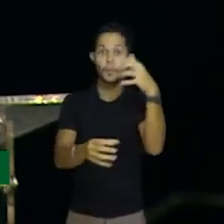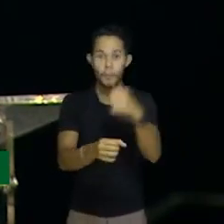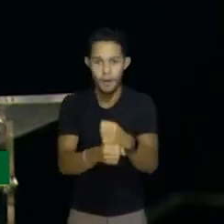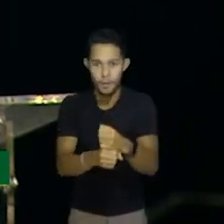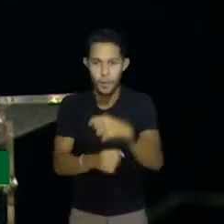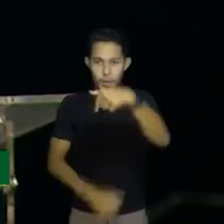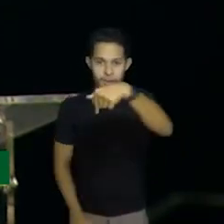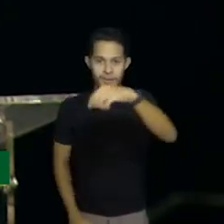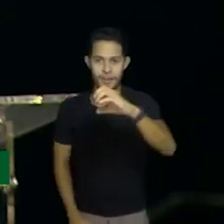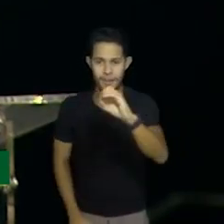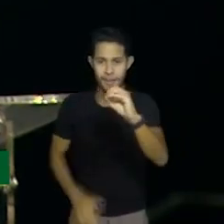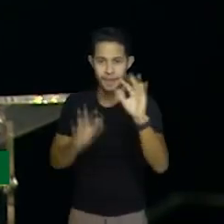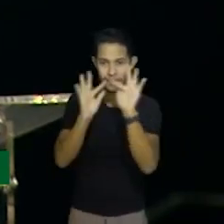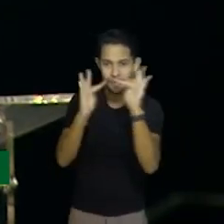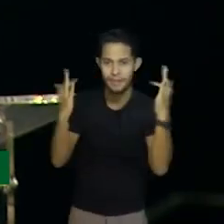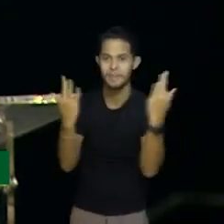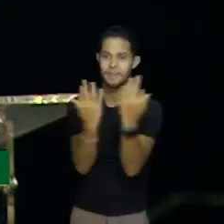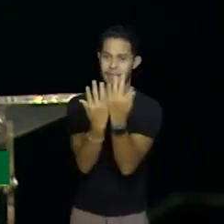para levar